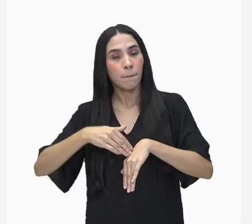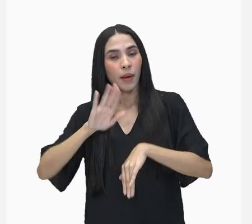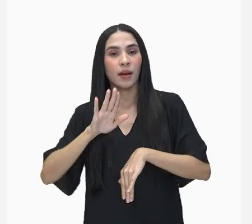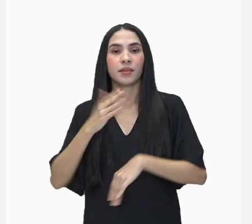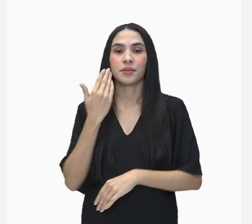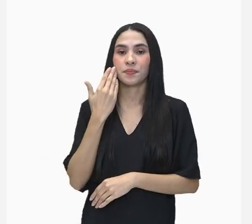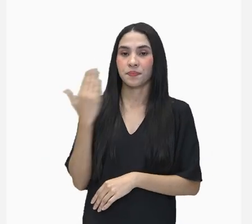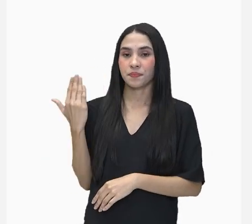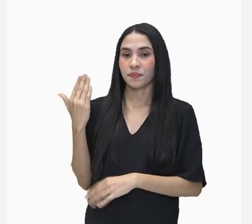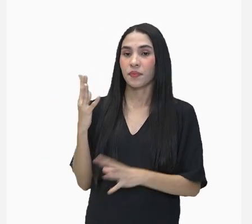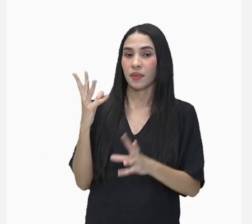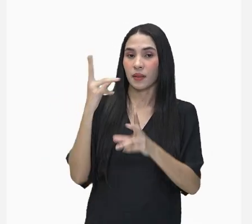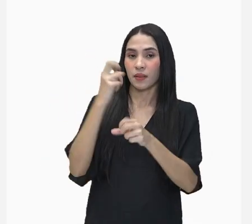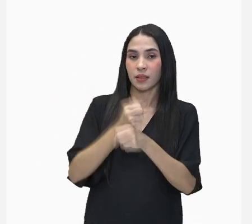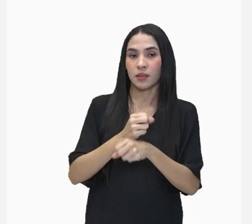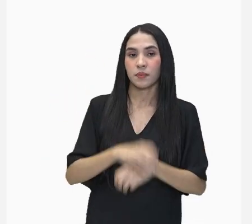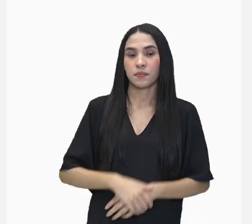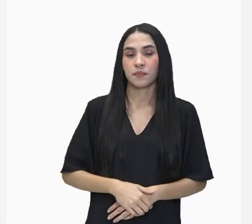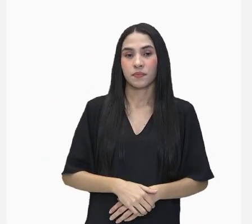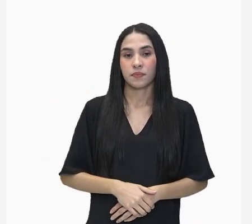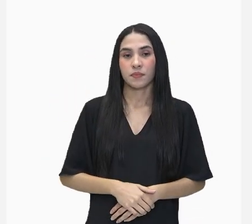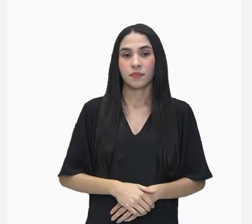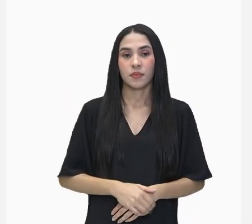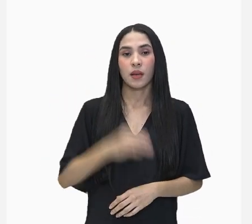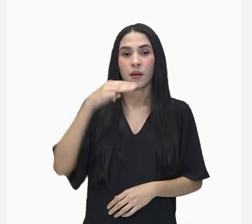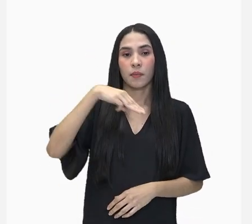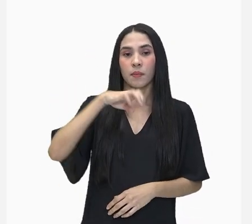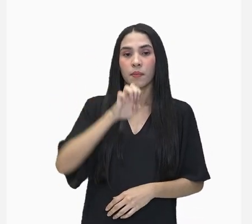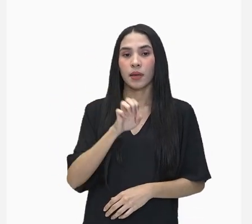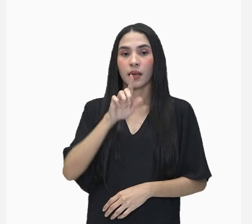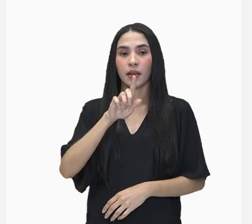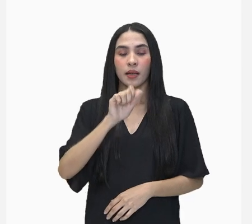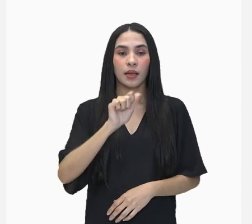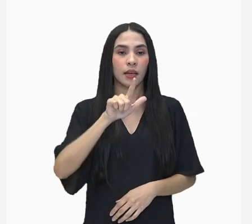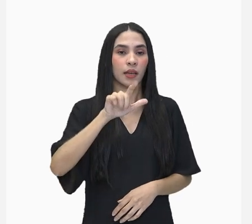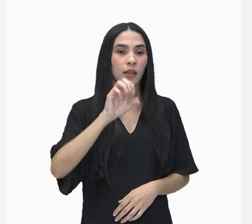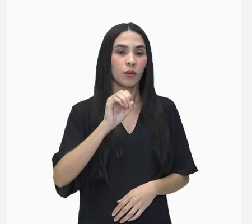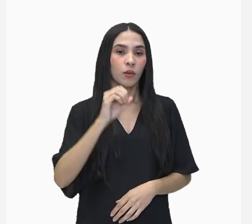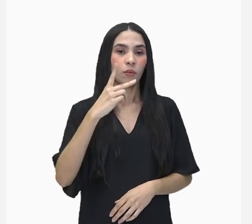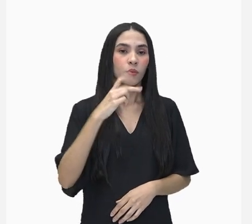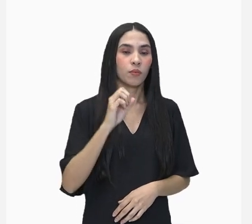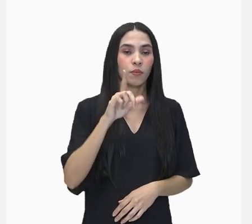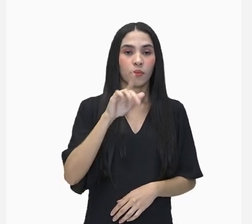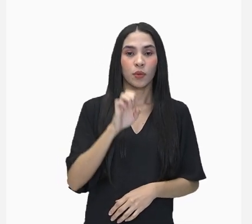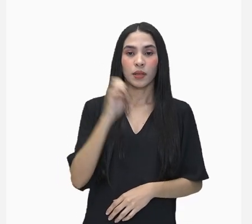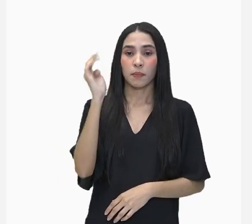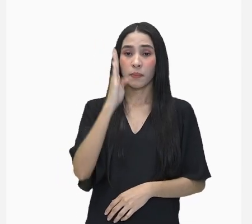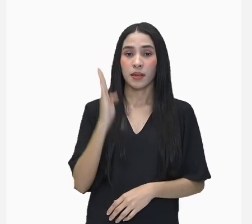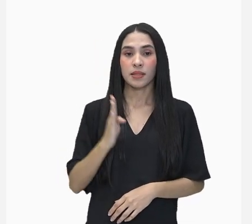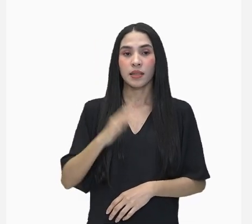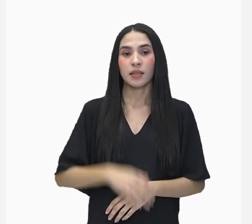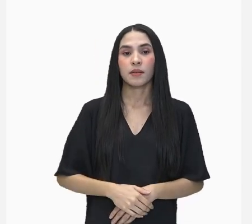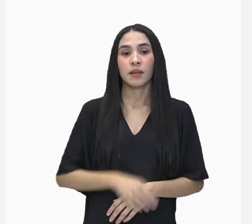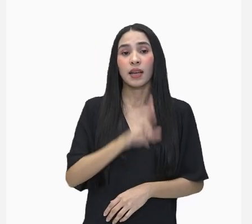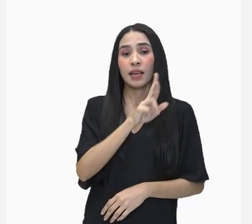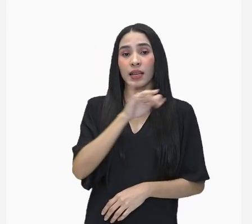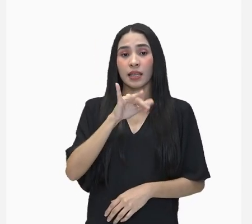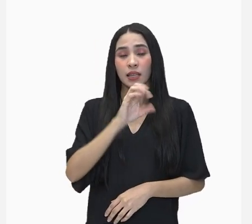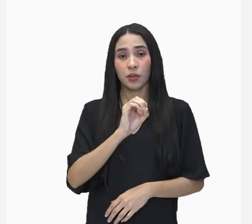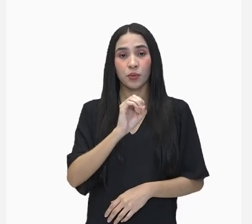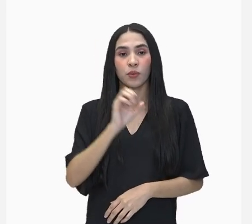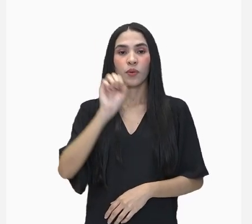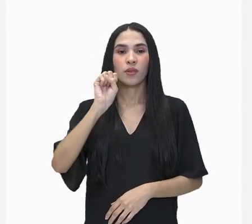nossa revisão, que é sobre a megalópole brasileira chamada de Rio-São Paulo,